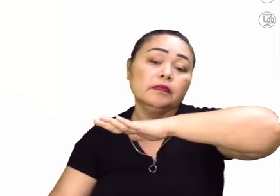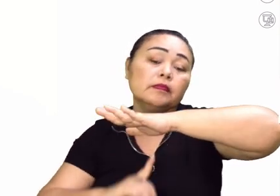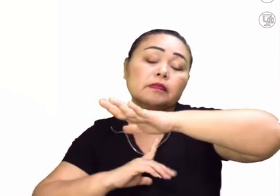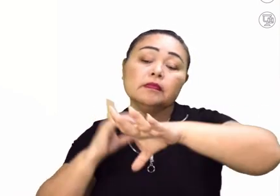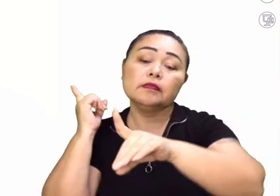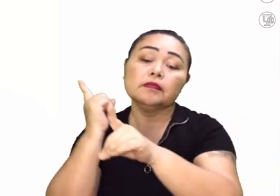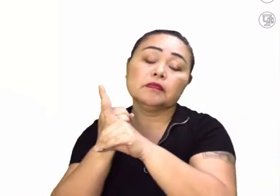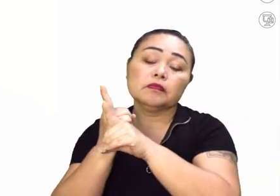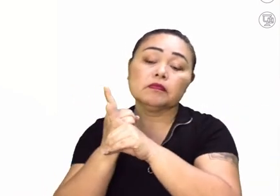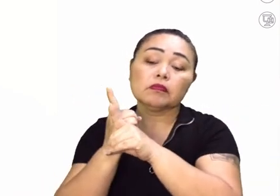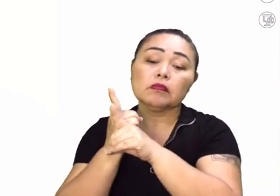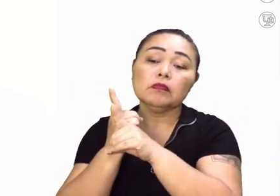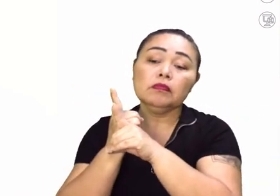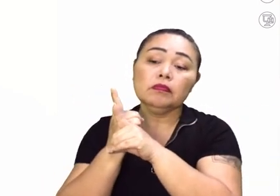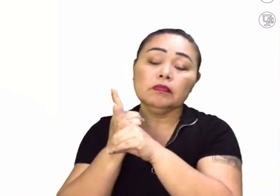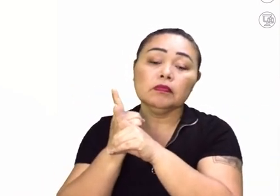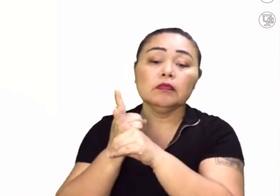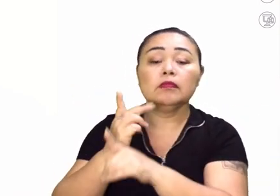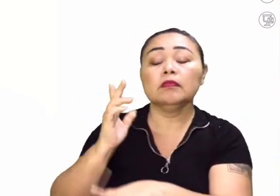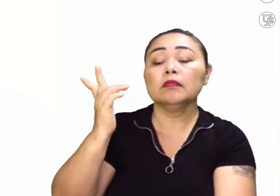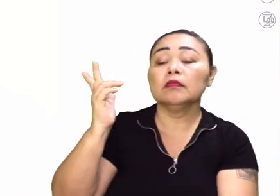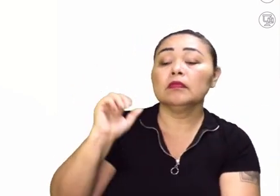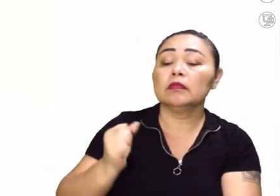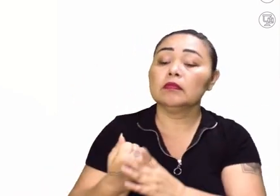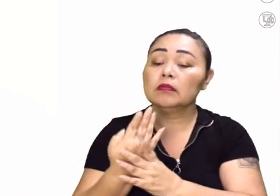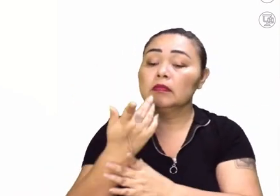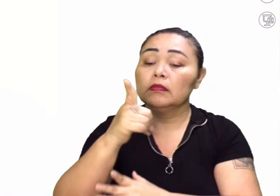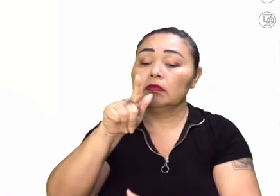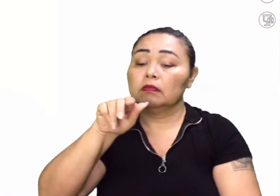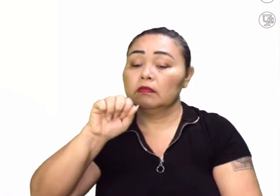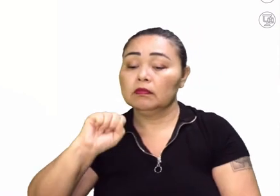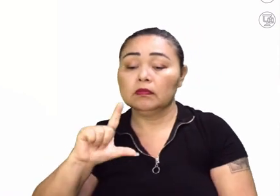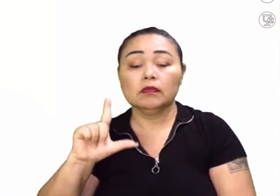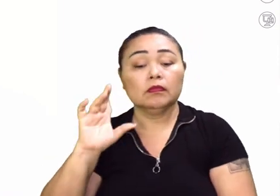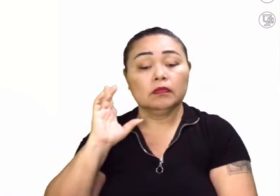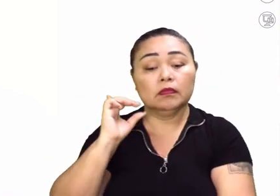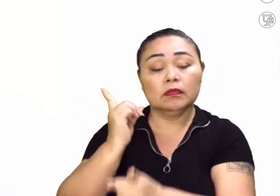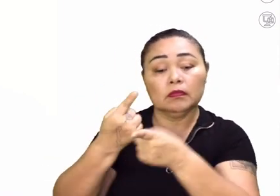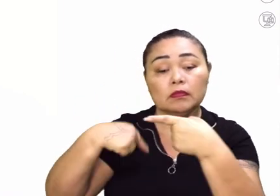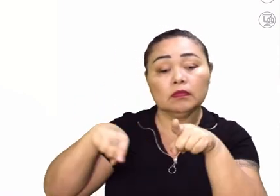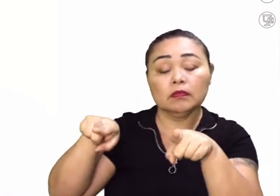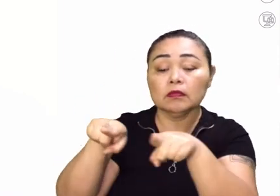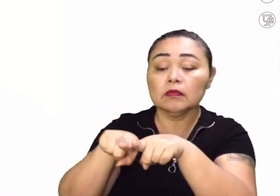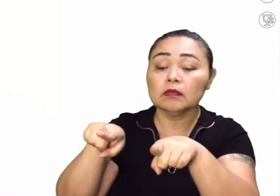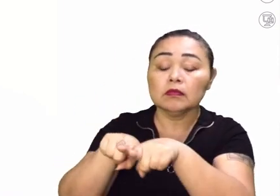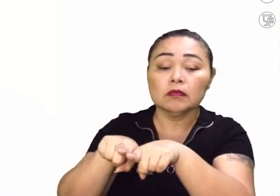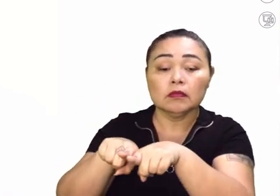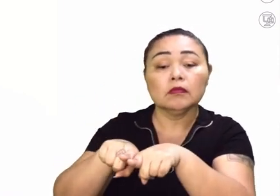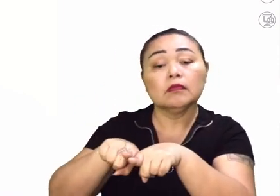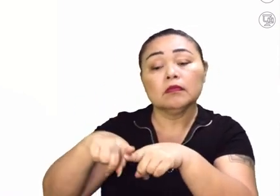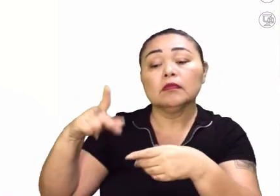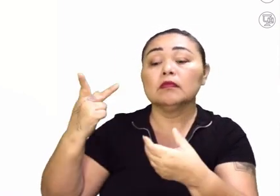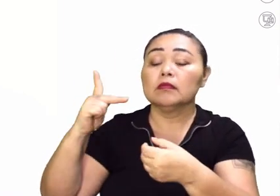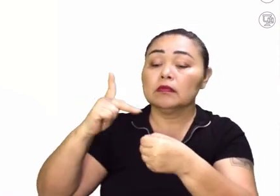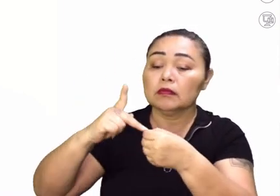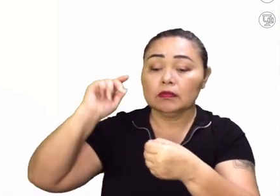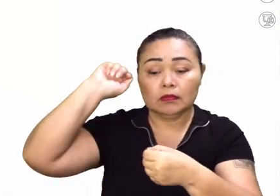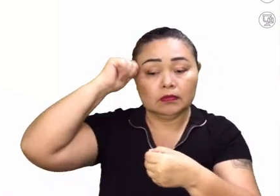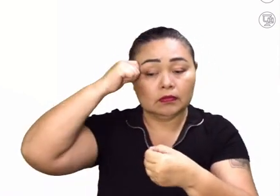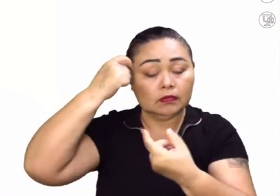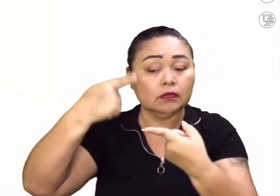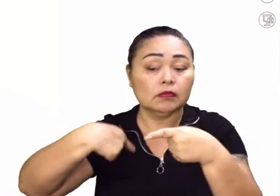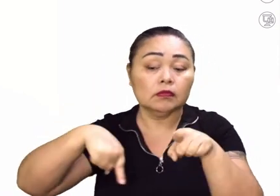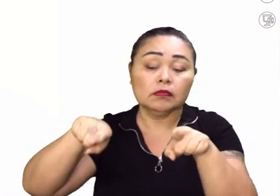a gente vai encontrar gás natural vai encontrar também na bacia de sedimentar petróleo e o próprio